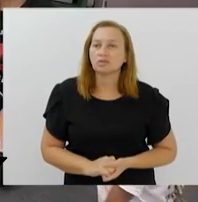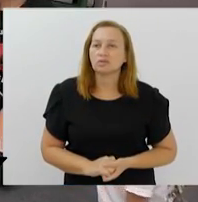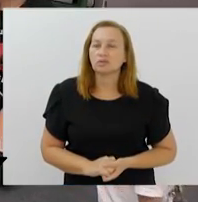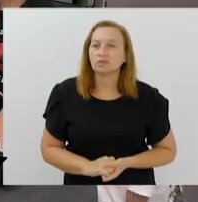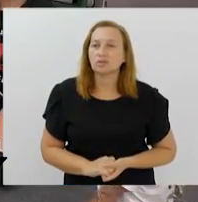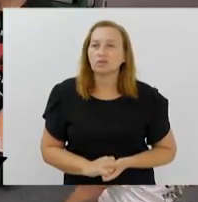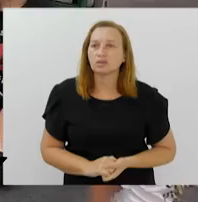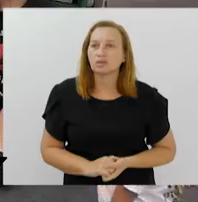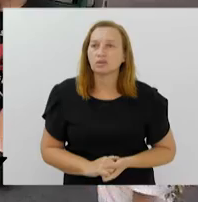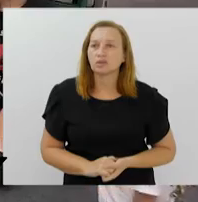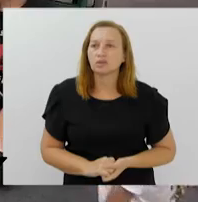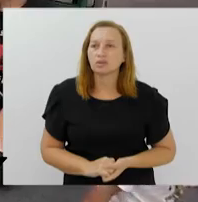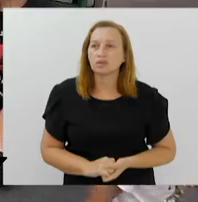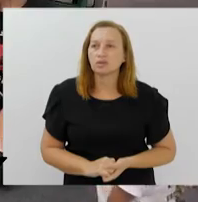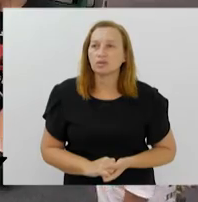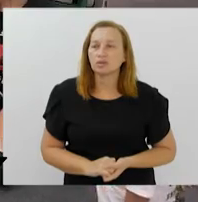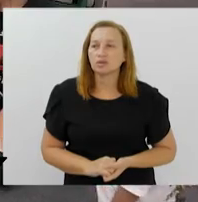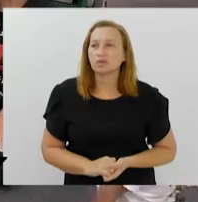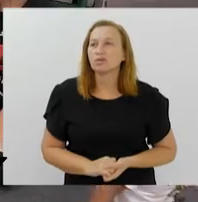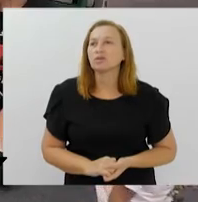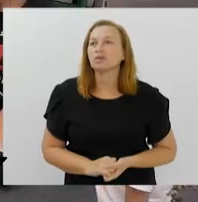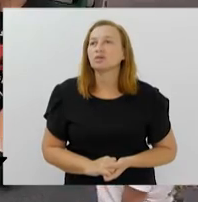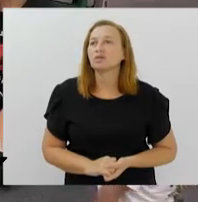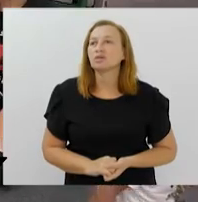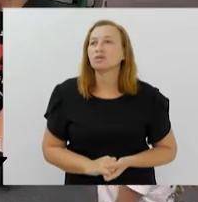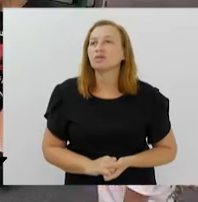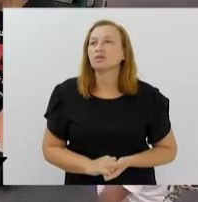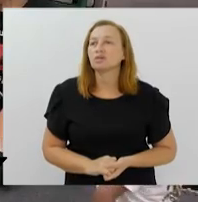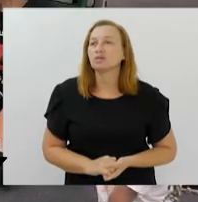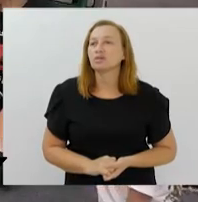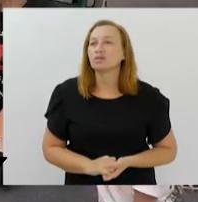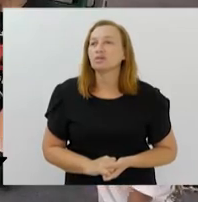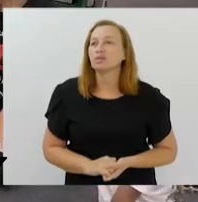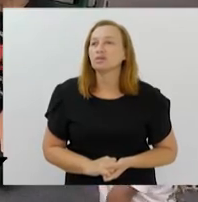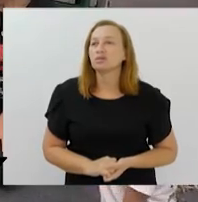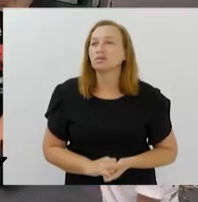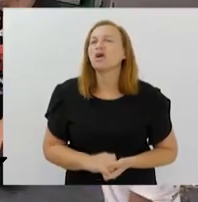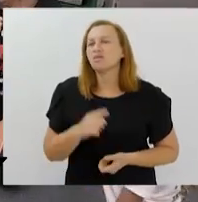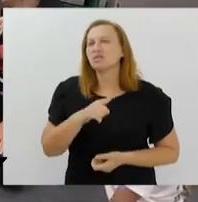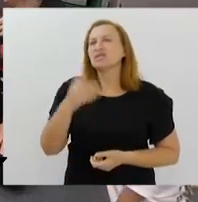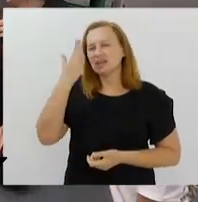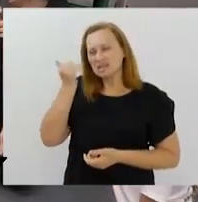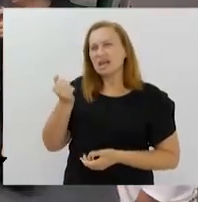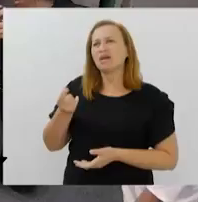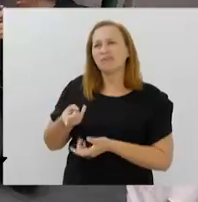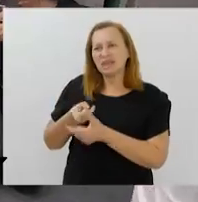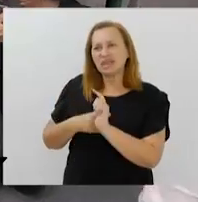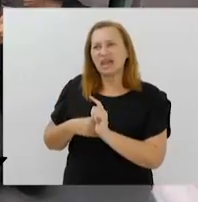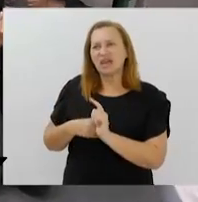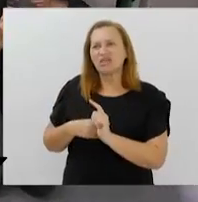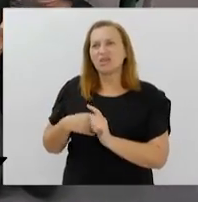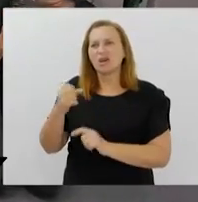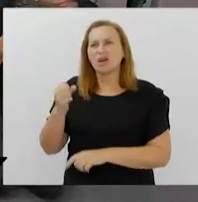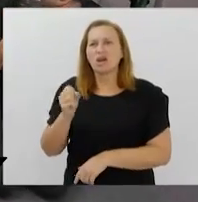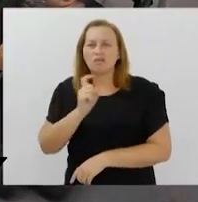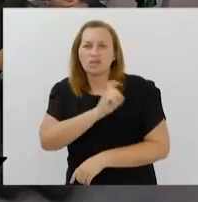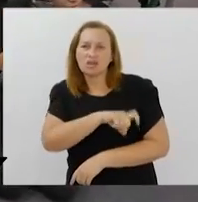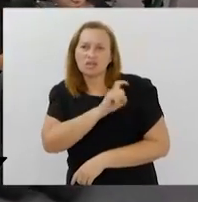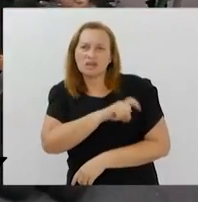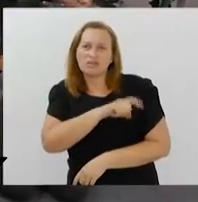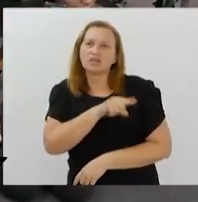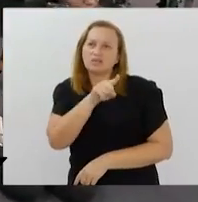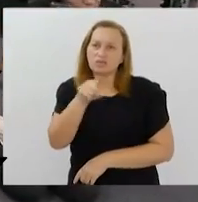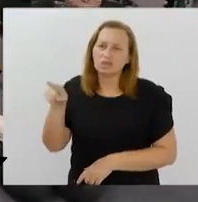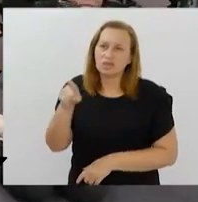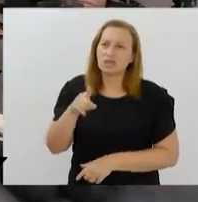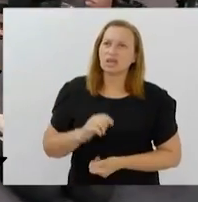dev de você Crianças Sem tratamento uma cova parte